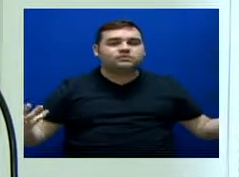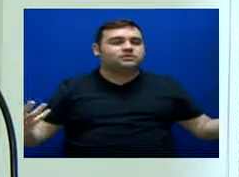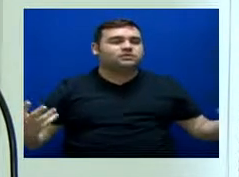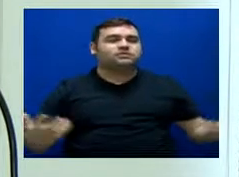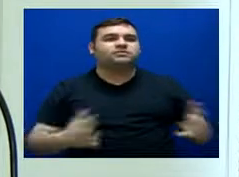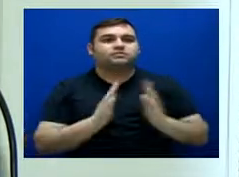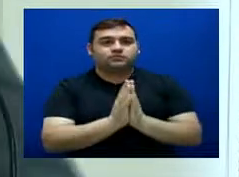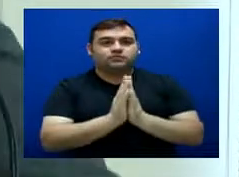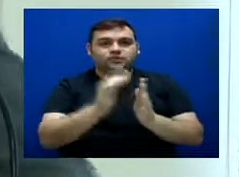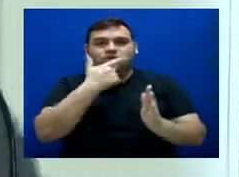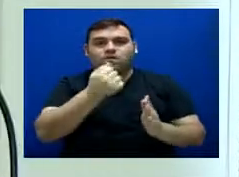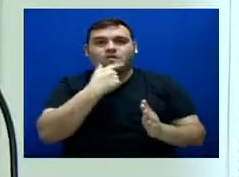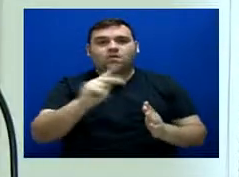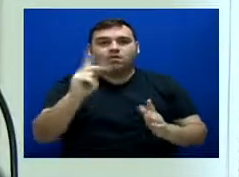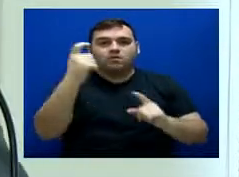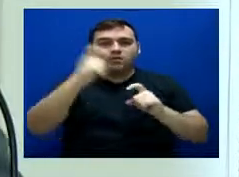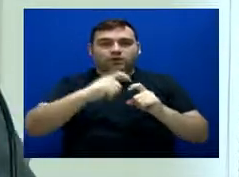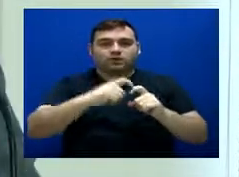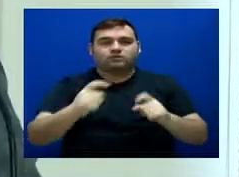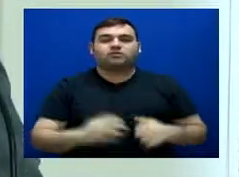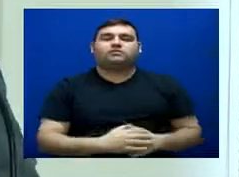Por favor, doutor Hélio Brasileiro.